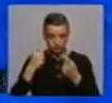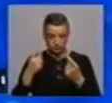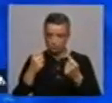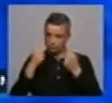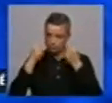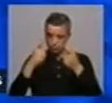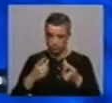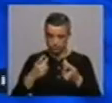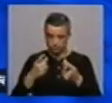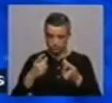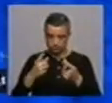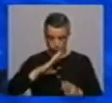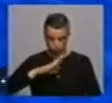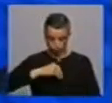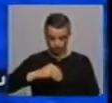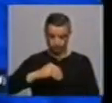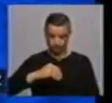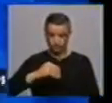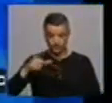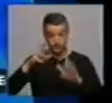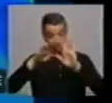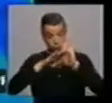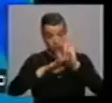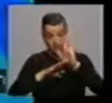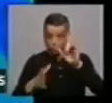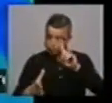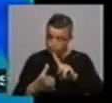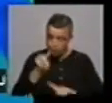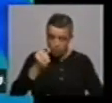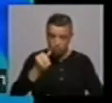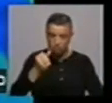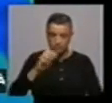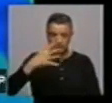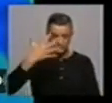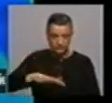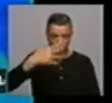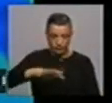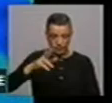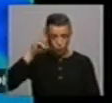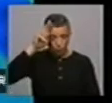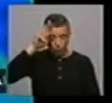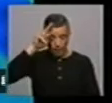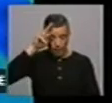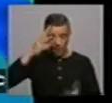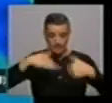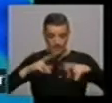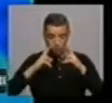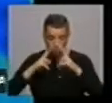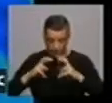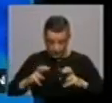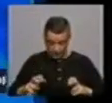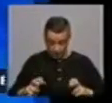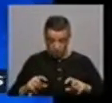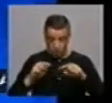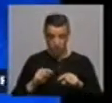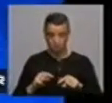poucas vezes no mundo, mas graças a este software já foi detectado 5 vezes. E, portanto, o que os investigadores agora dizem é